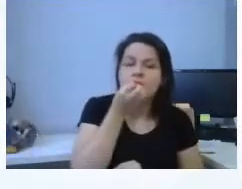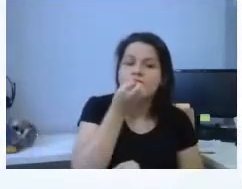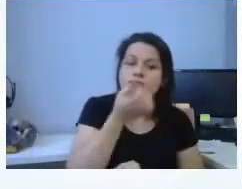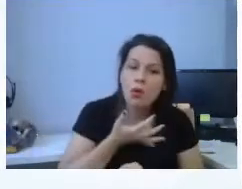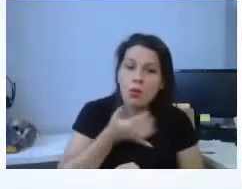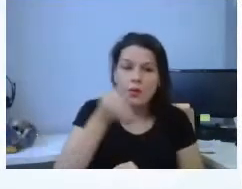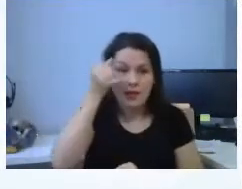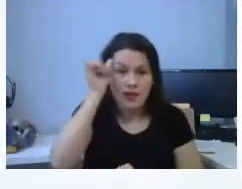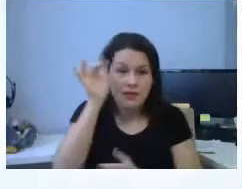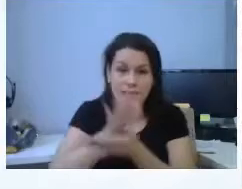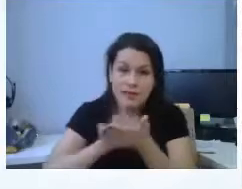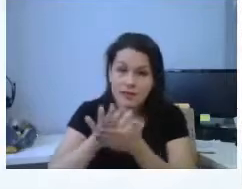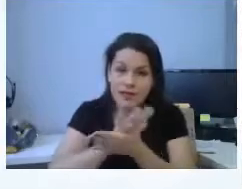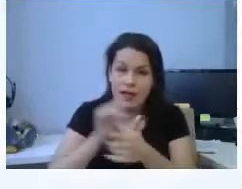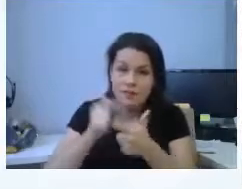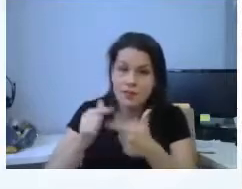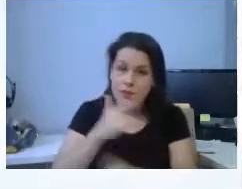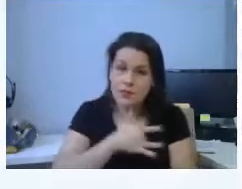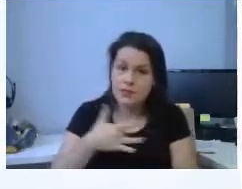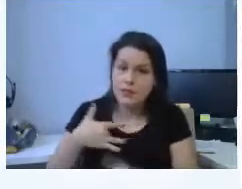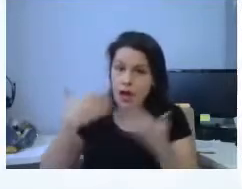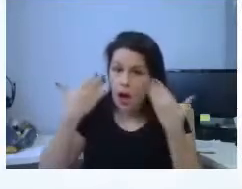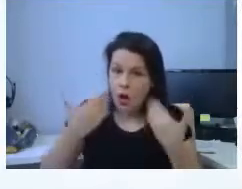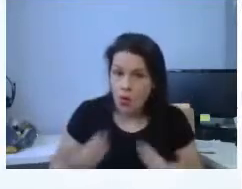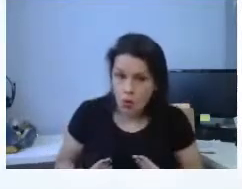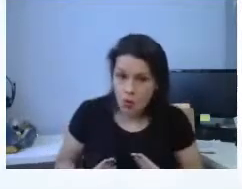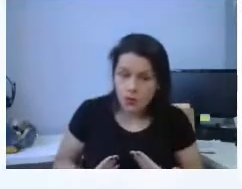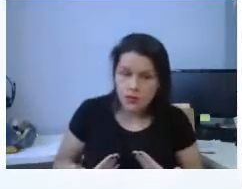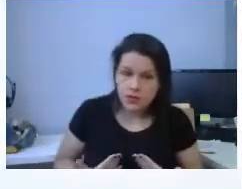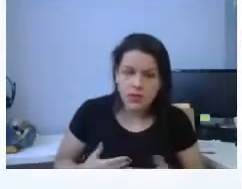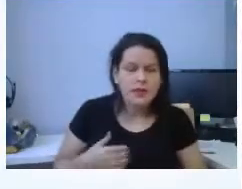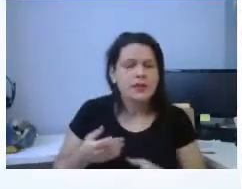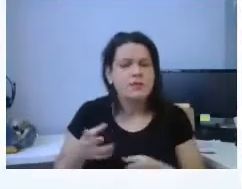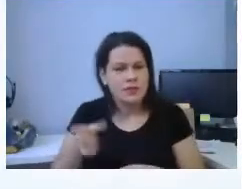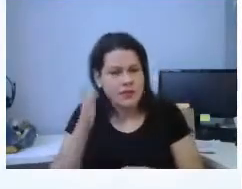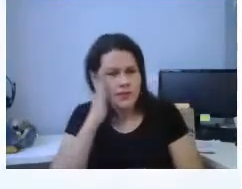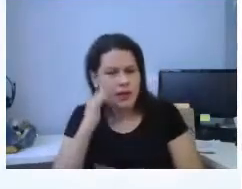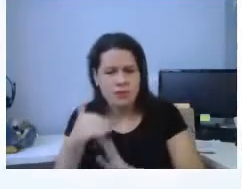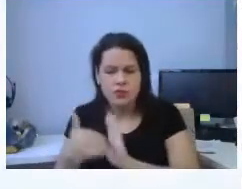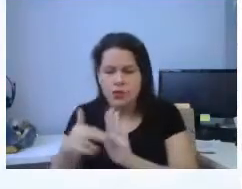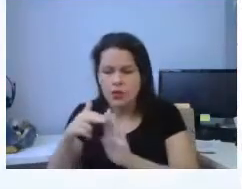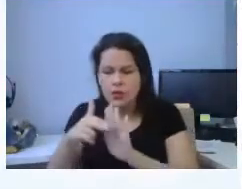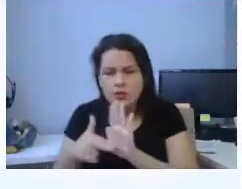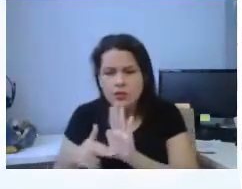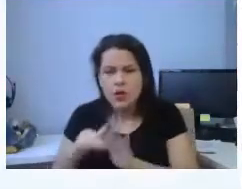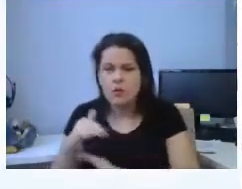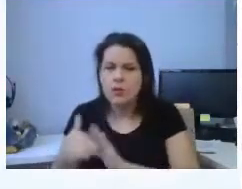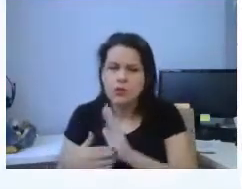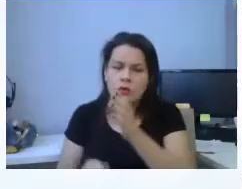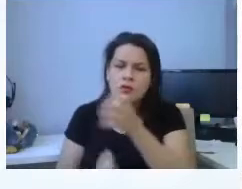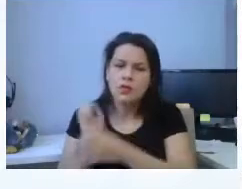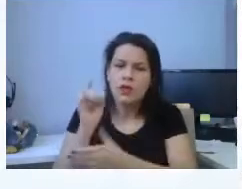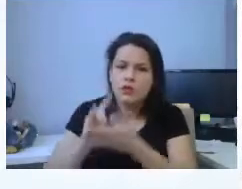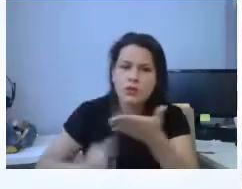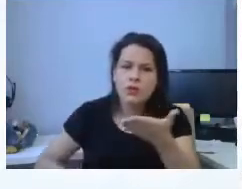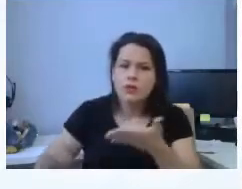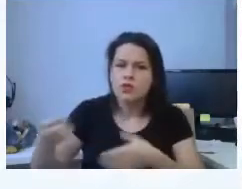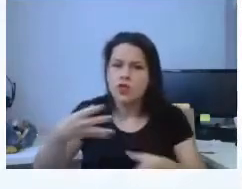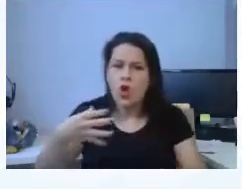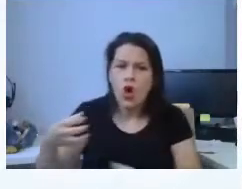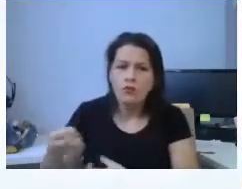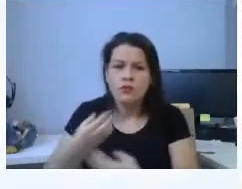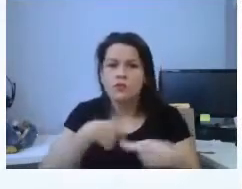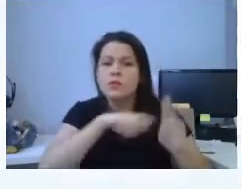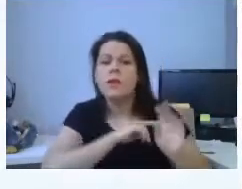cause nenhum dano, de acordo com as resoluções e convenções da OIT e da própria legislação, é do